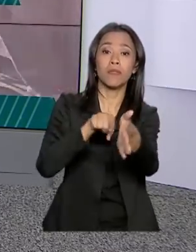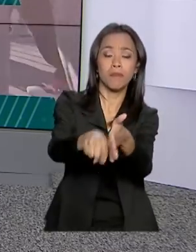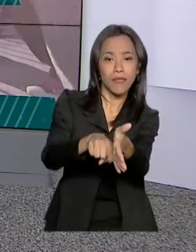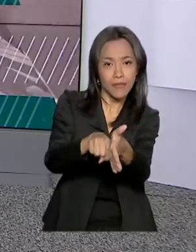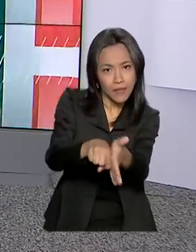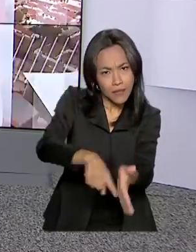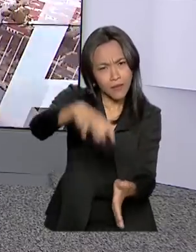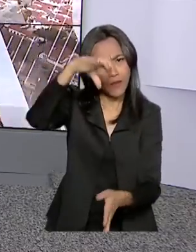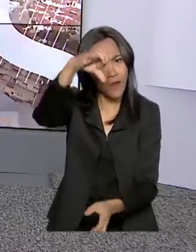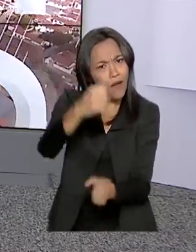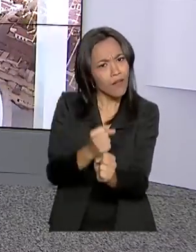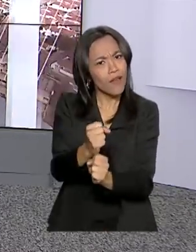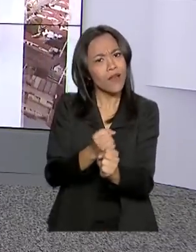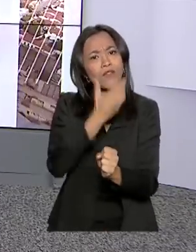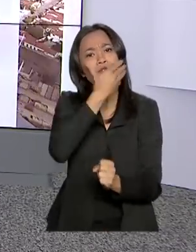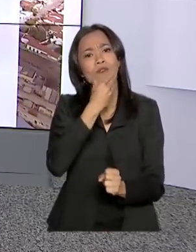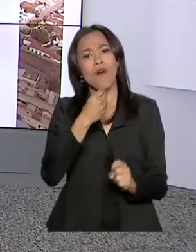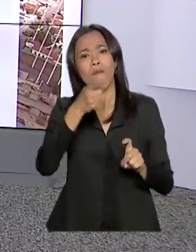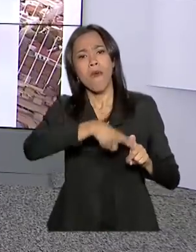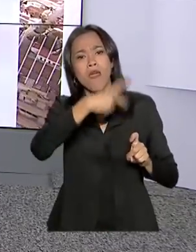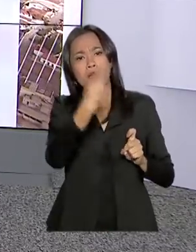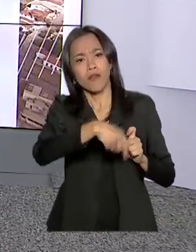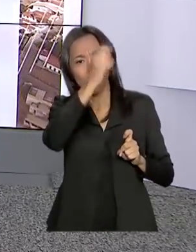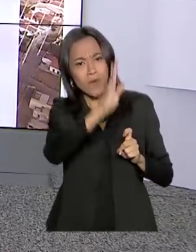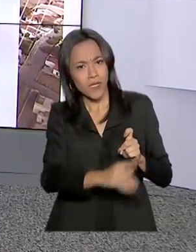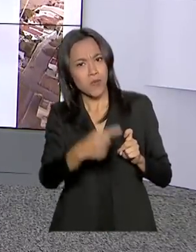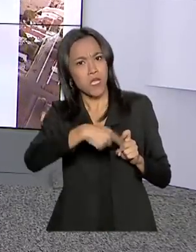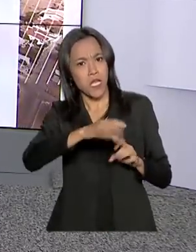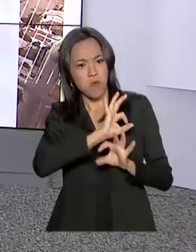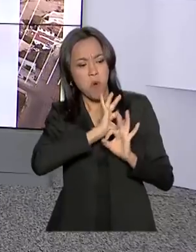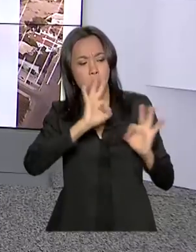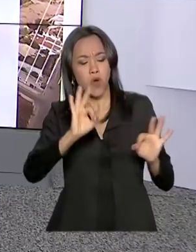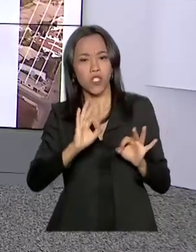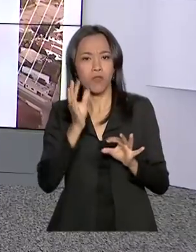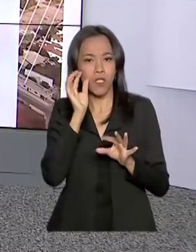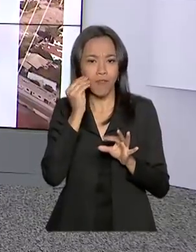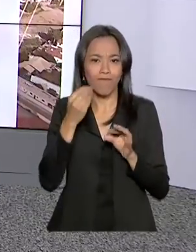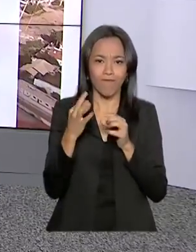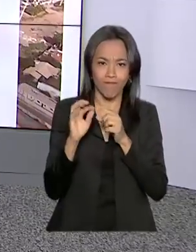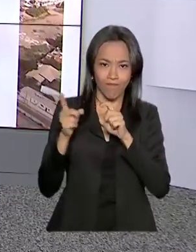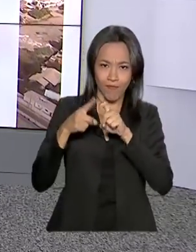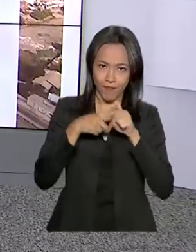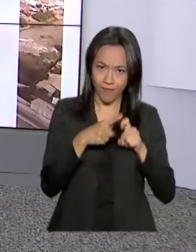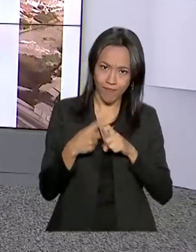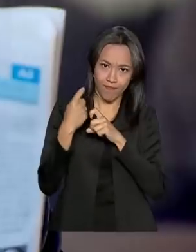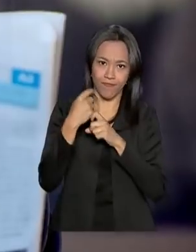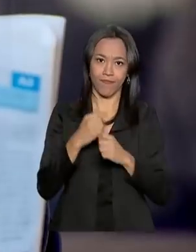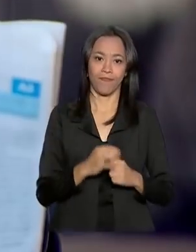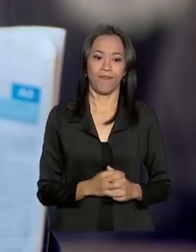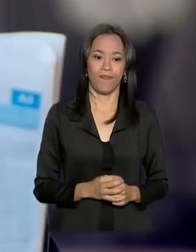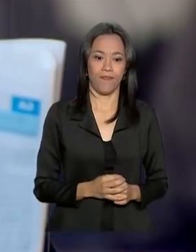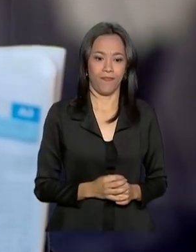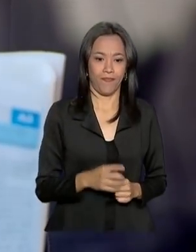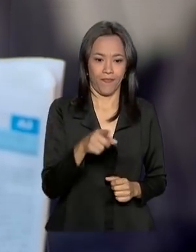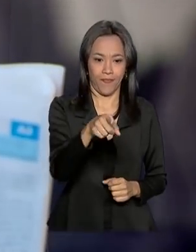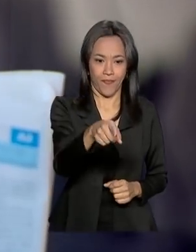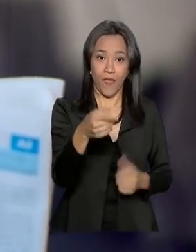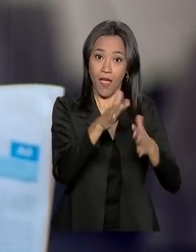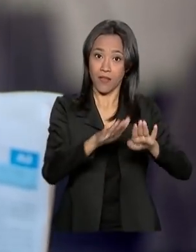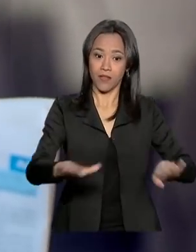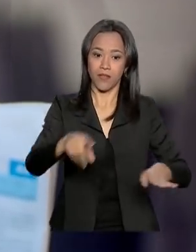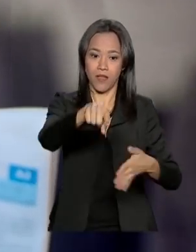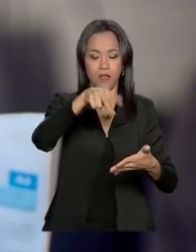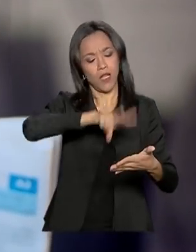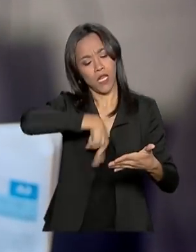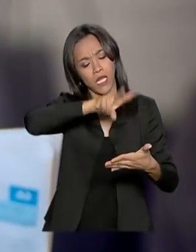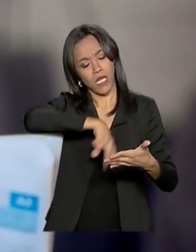9 anos de um médico brasileiro especialista em cirurgia plástica. Foi assim, lendo